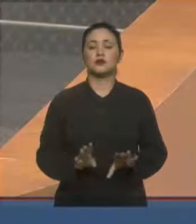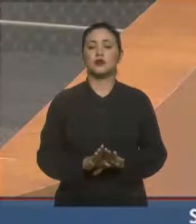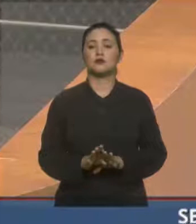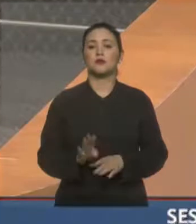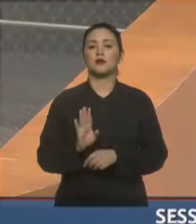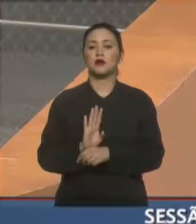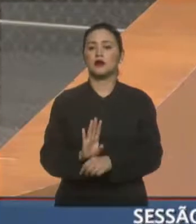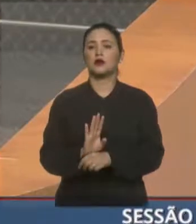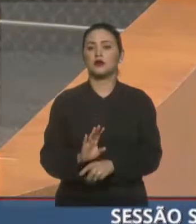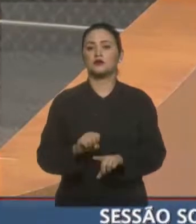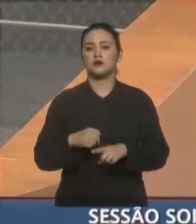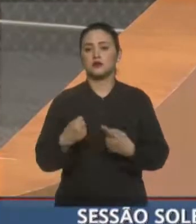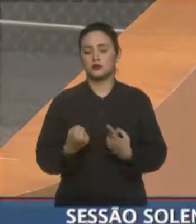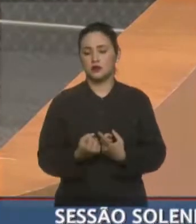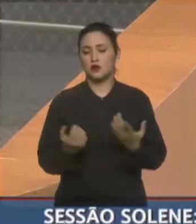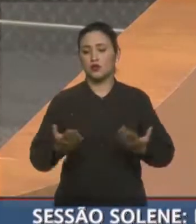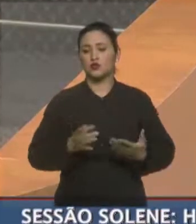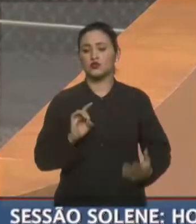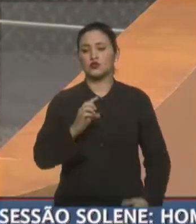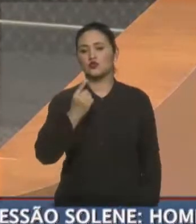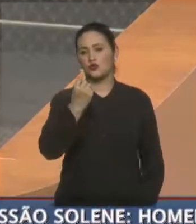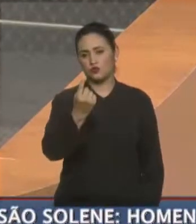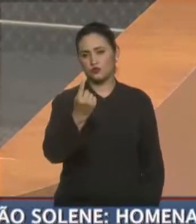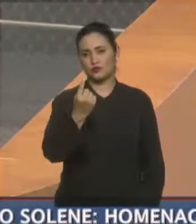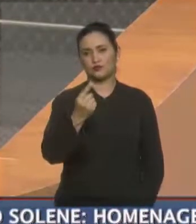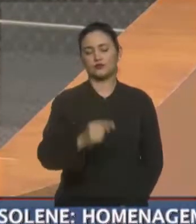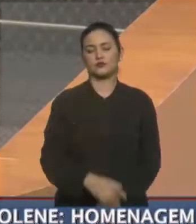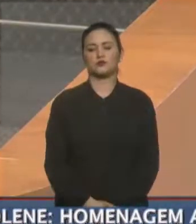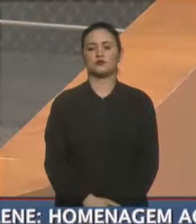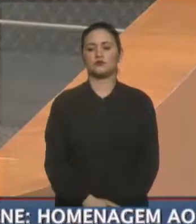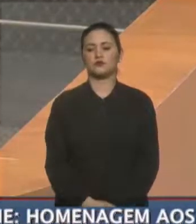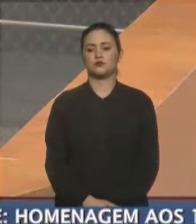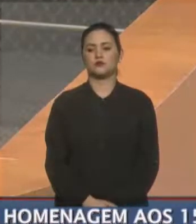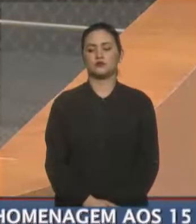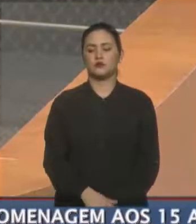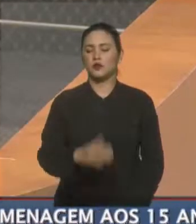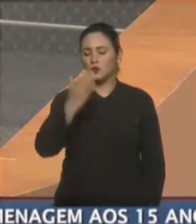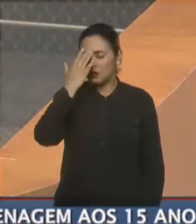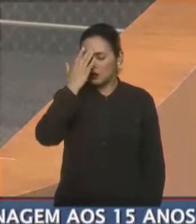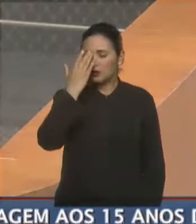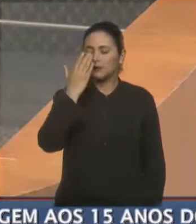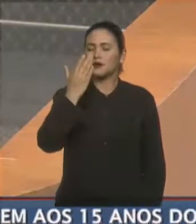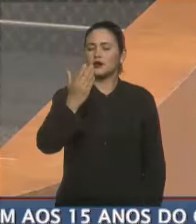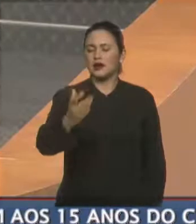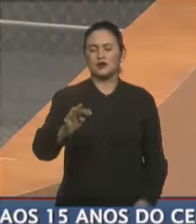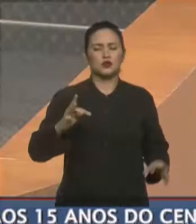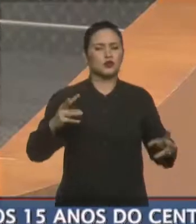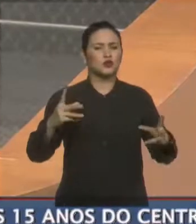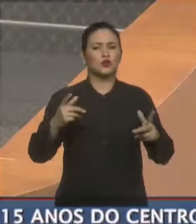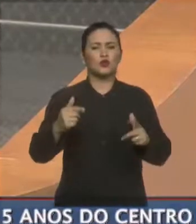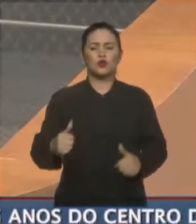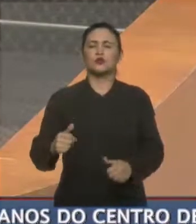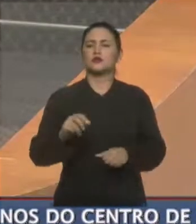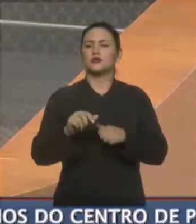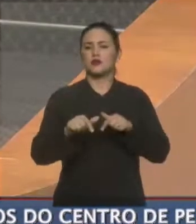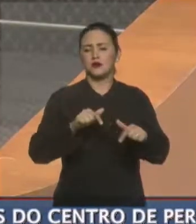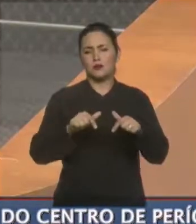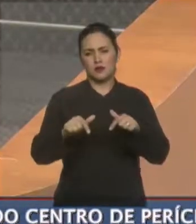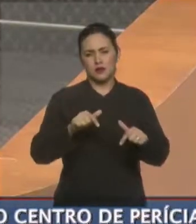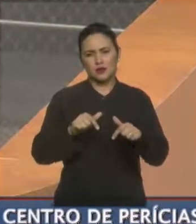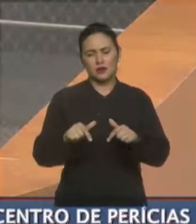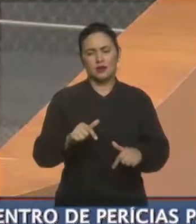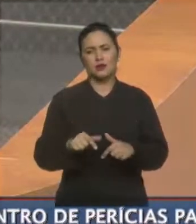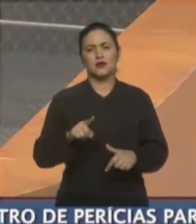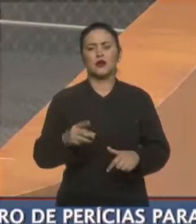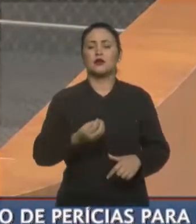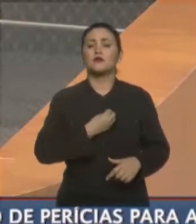que hoje temos uma só do quadro oficial. A gente agradece imensamente aos colaboradores que estão aqui presentes e que